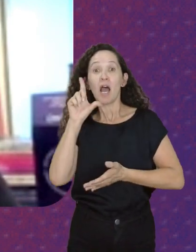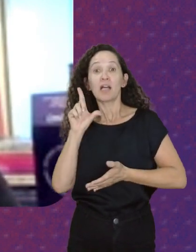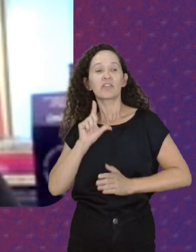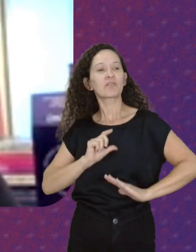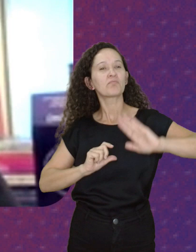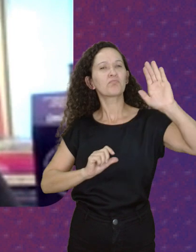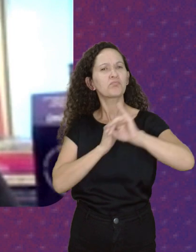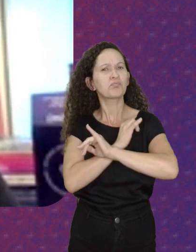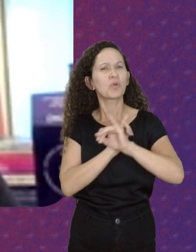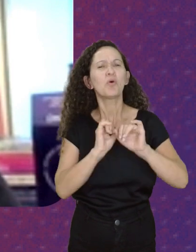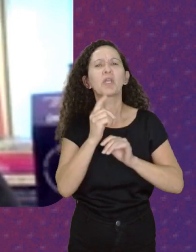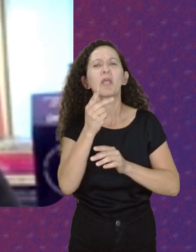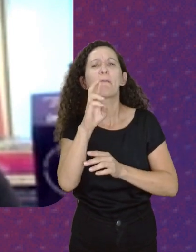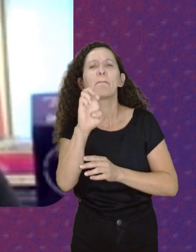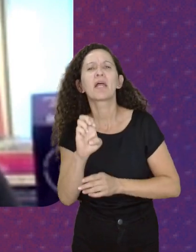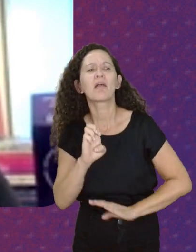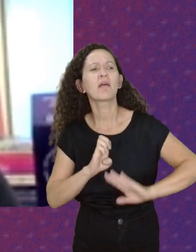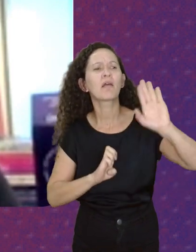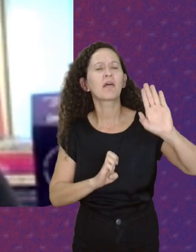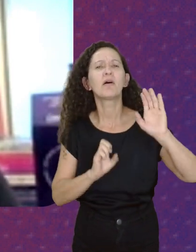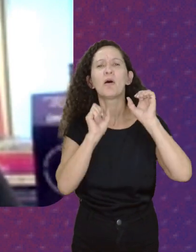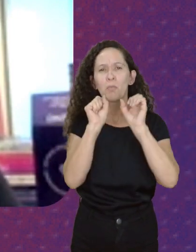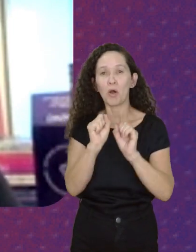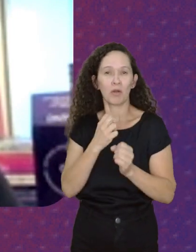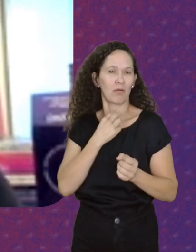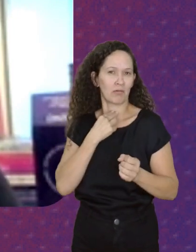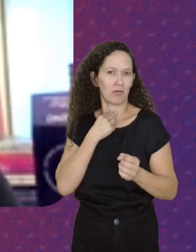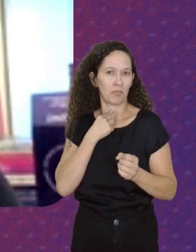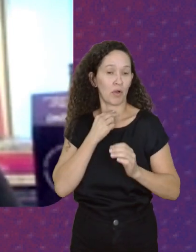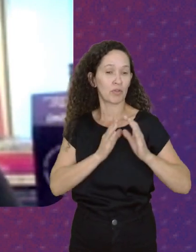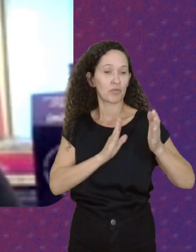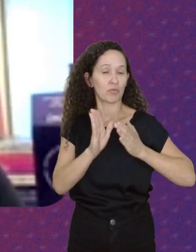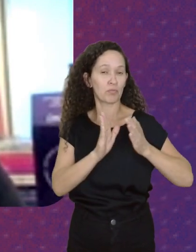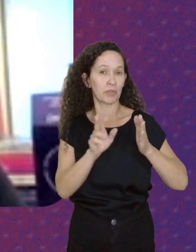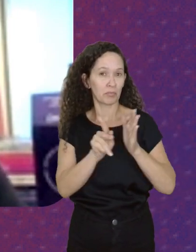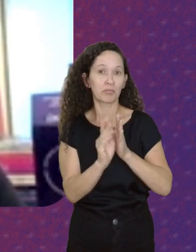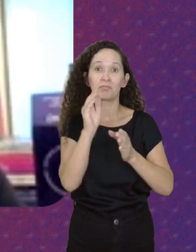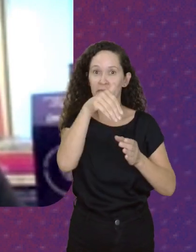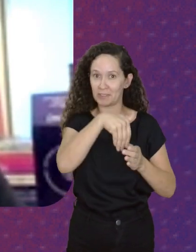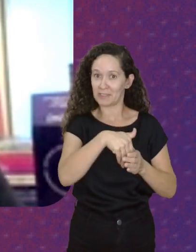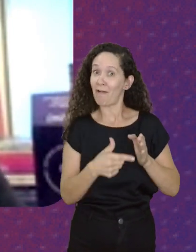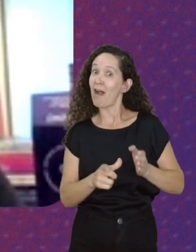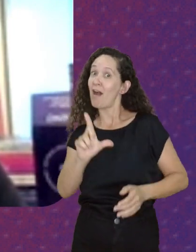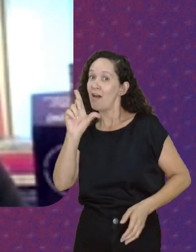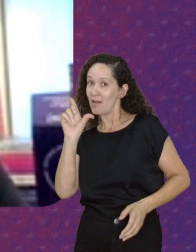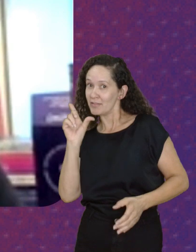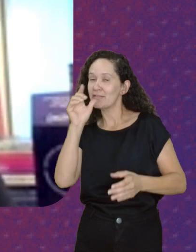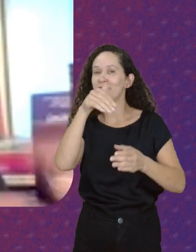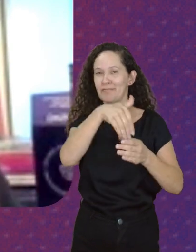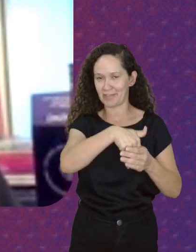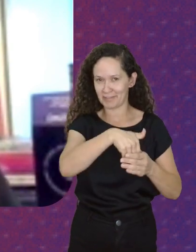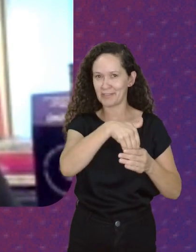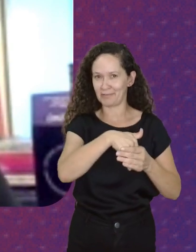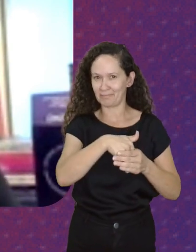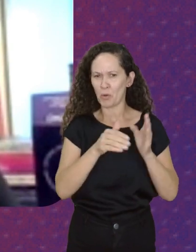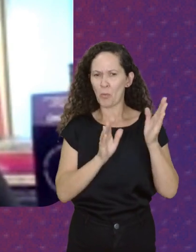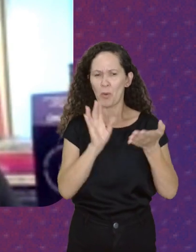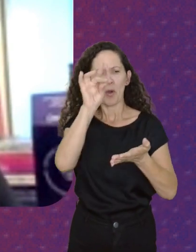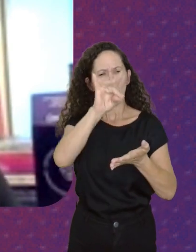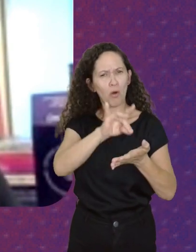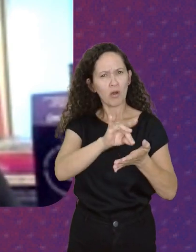as pré-candidatas podem ou não podem fazer durante esse período, que antecede o período